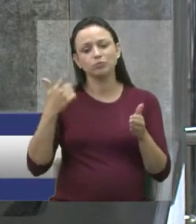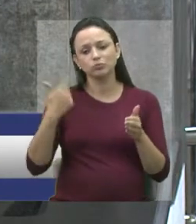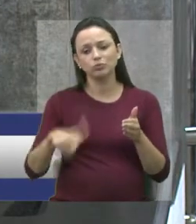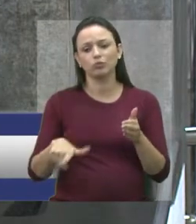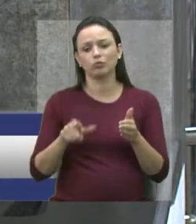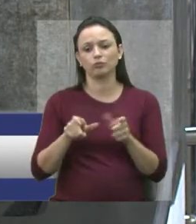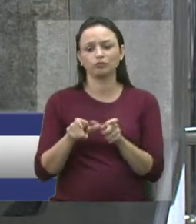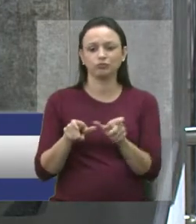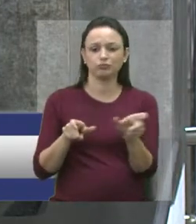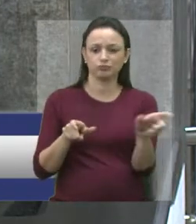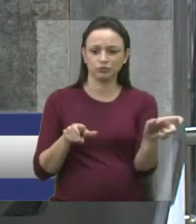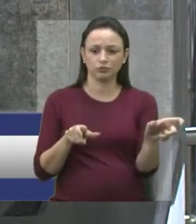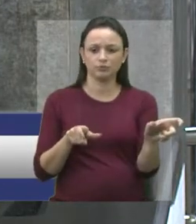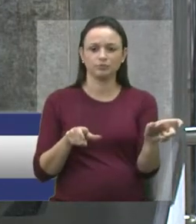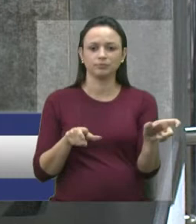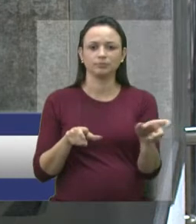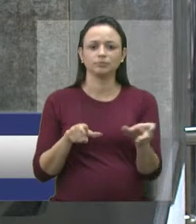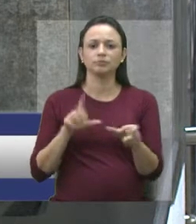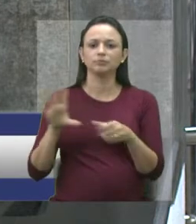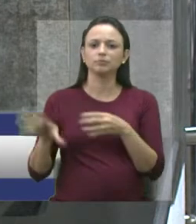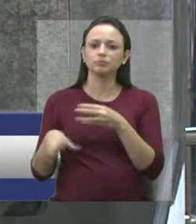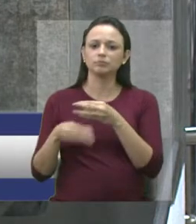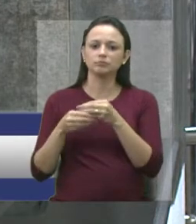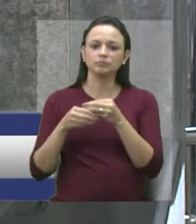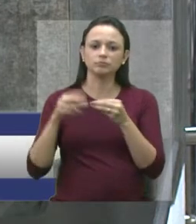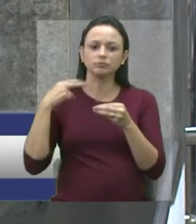espaço. Era isso, senhor presidente. Parte, vereador. Muito obrigado.